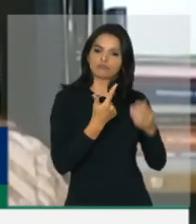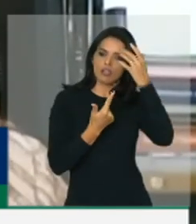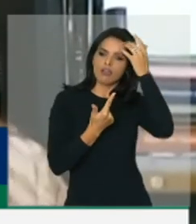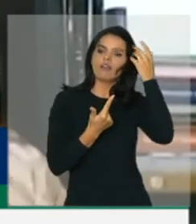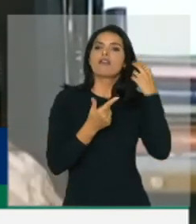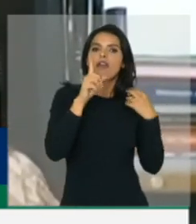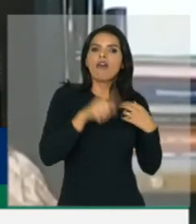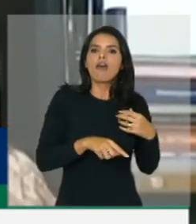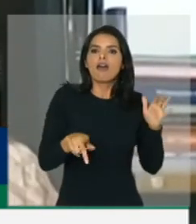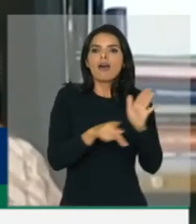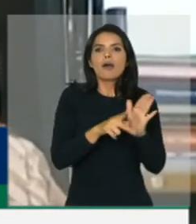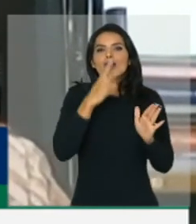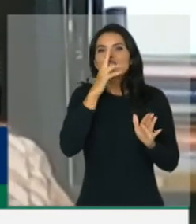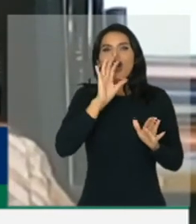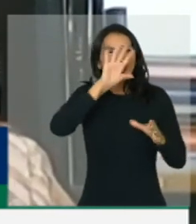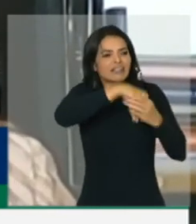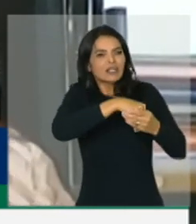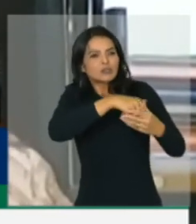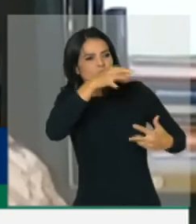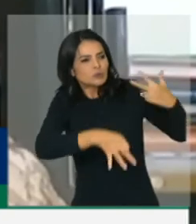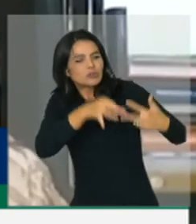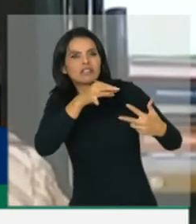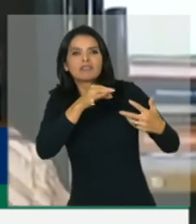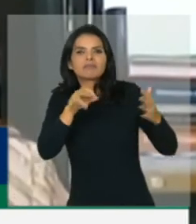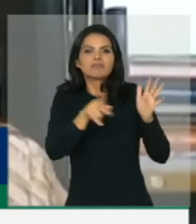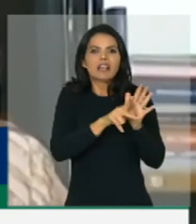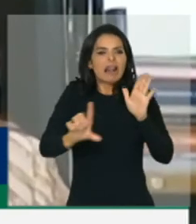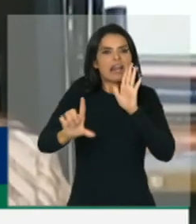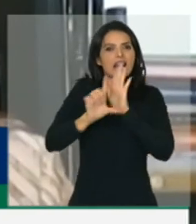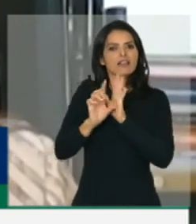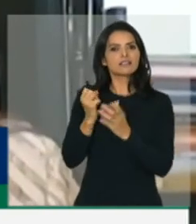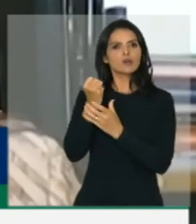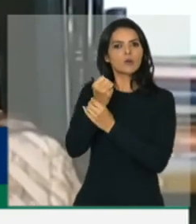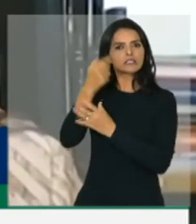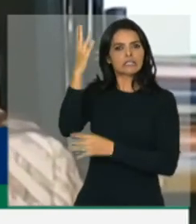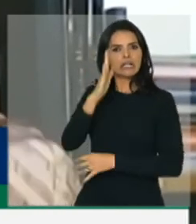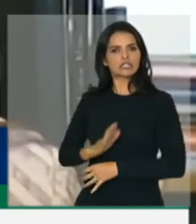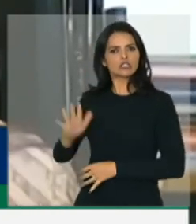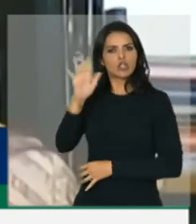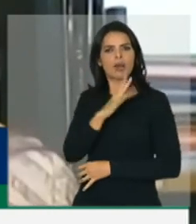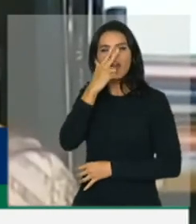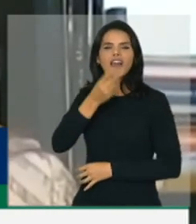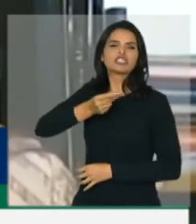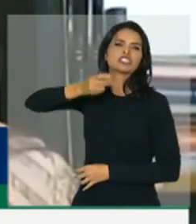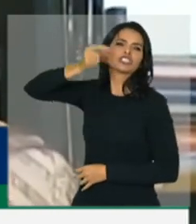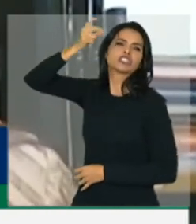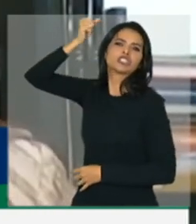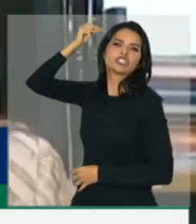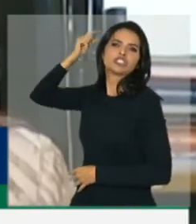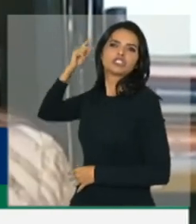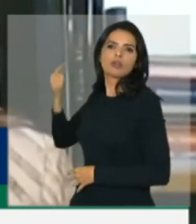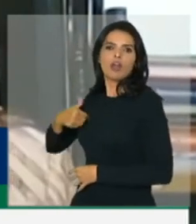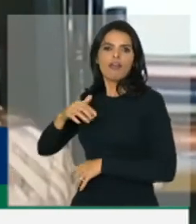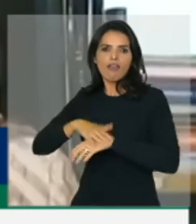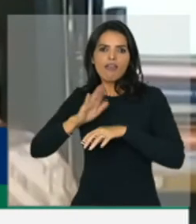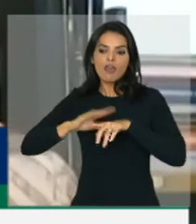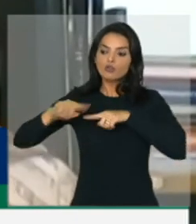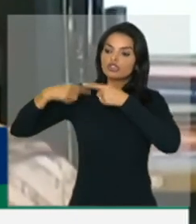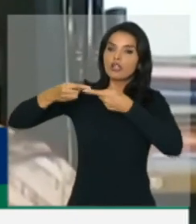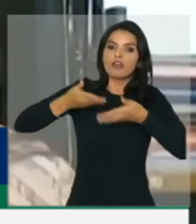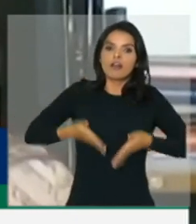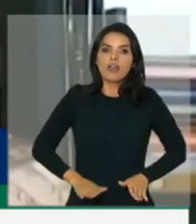arcabouço jurisdicional brasileiro, a carcomida Lei de Segurança Nacional. Eu sou da geração da Porta das Cadeias. Eu